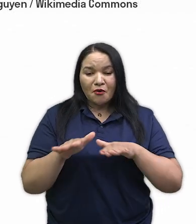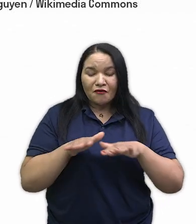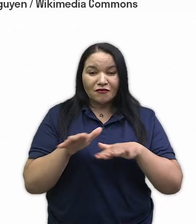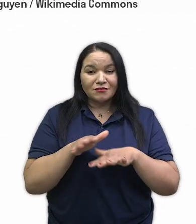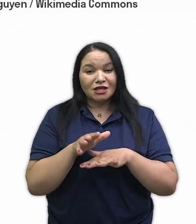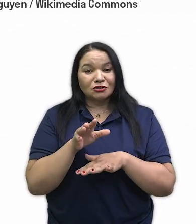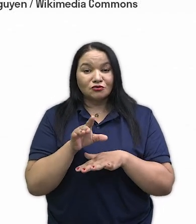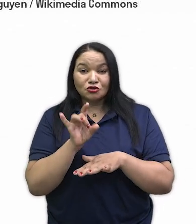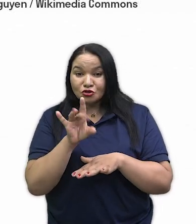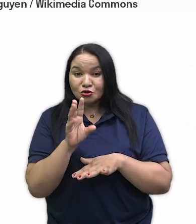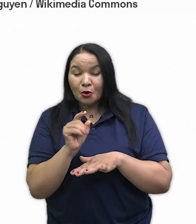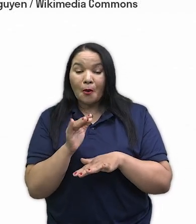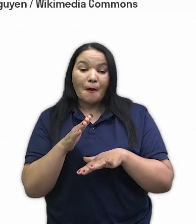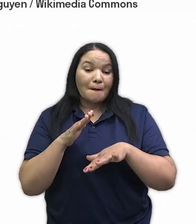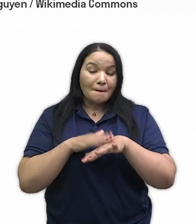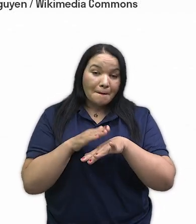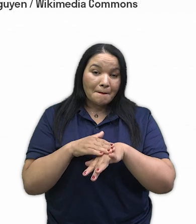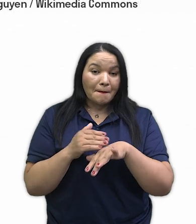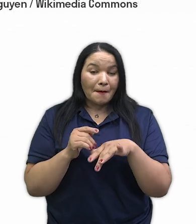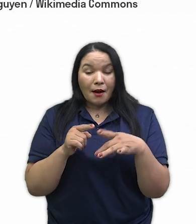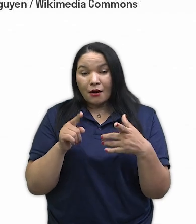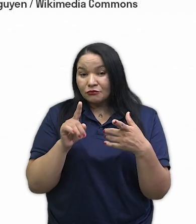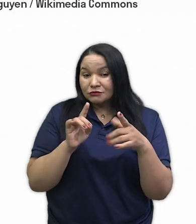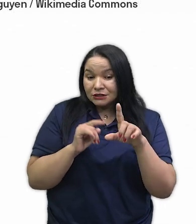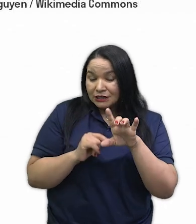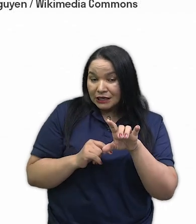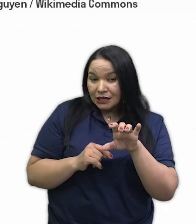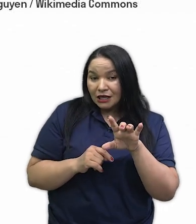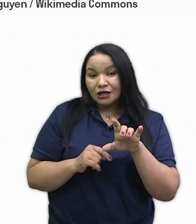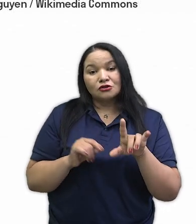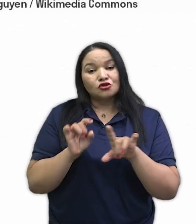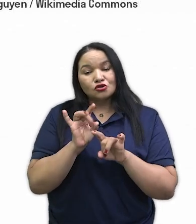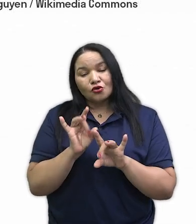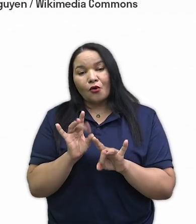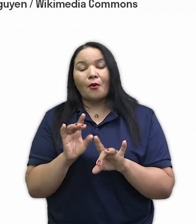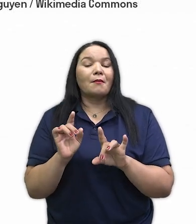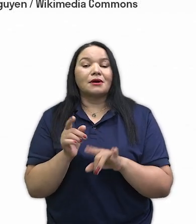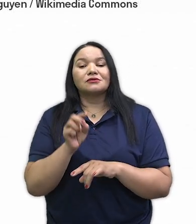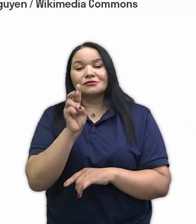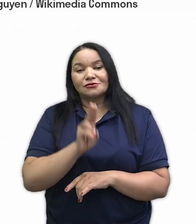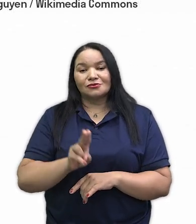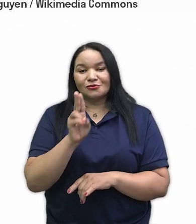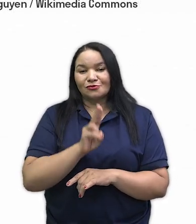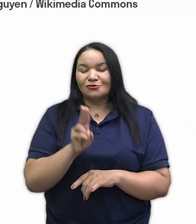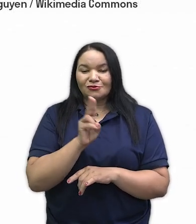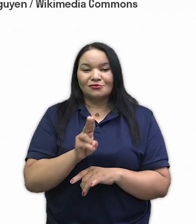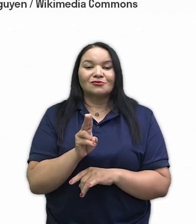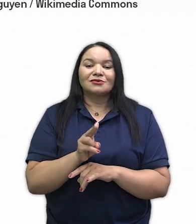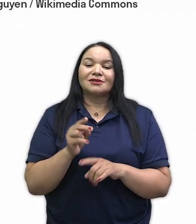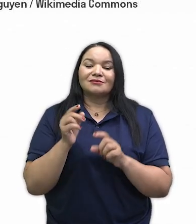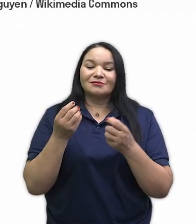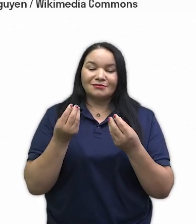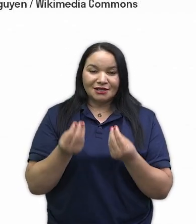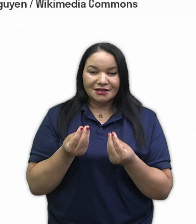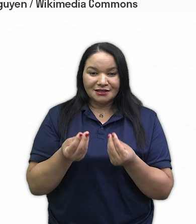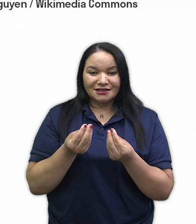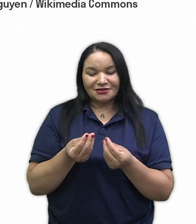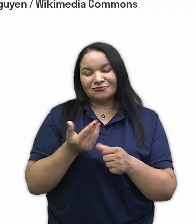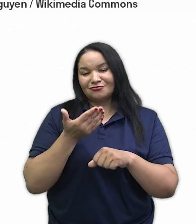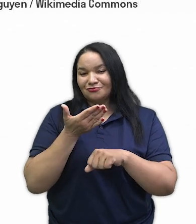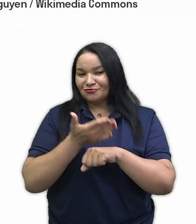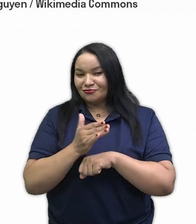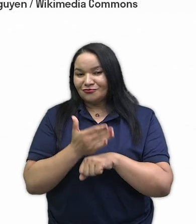dedinho, usa aquele movimento, usa aquilo que ela pode para a